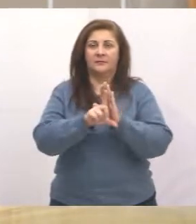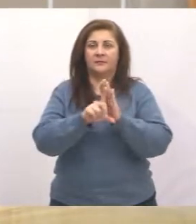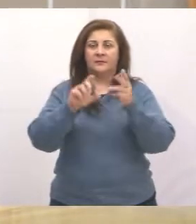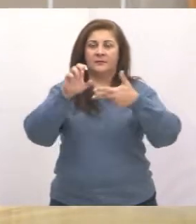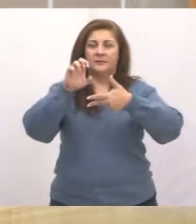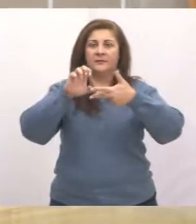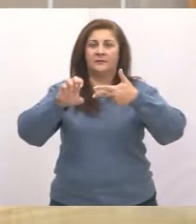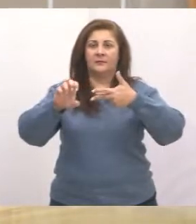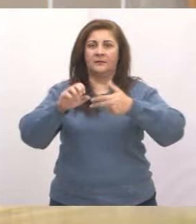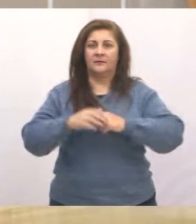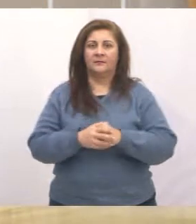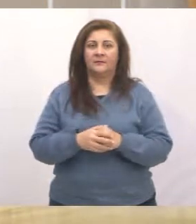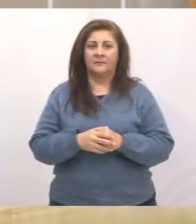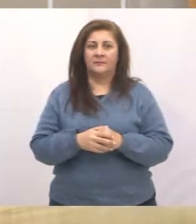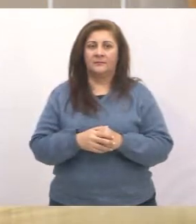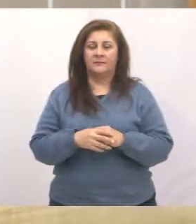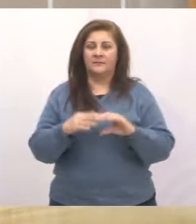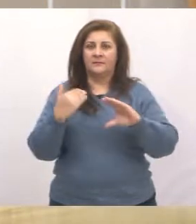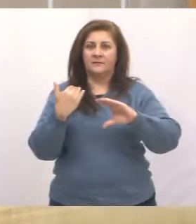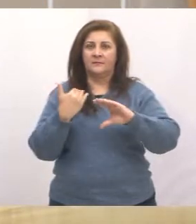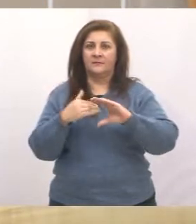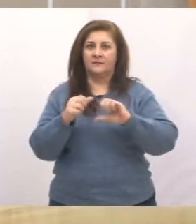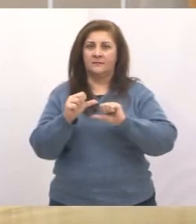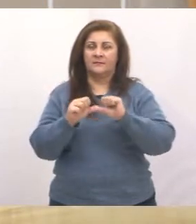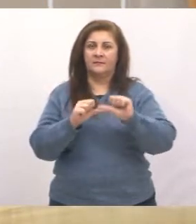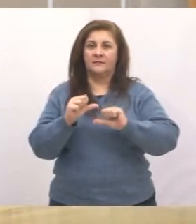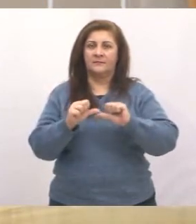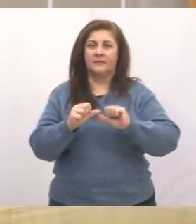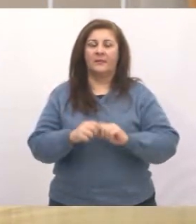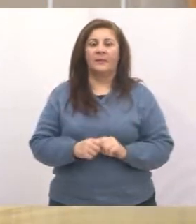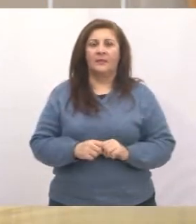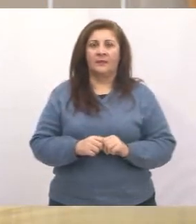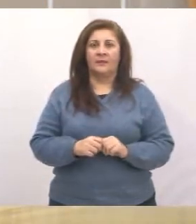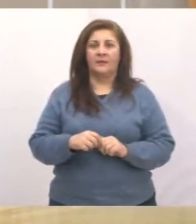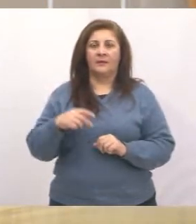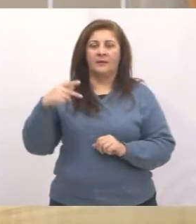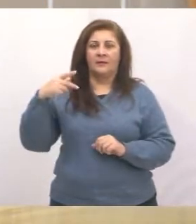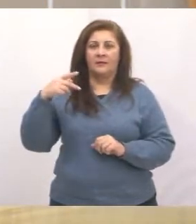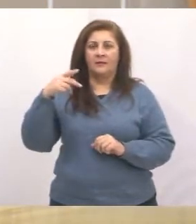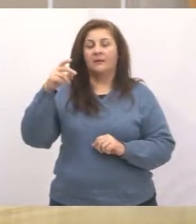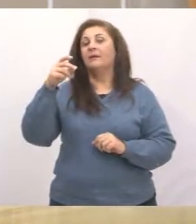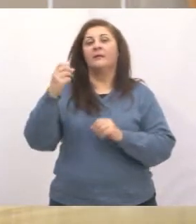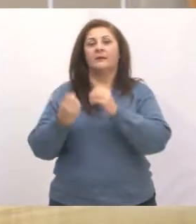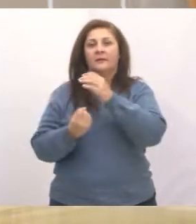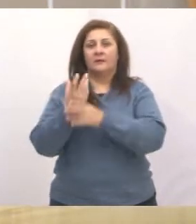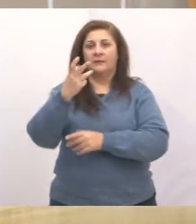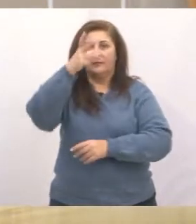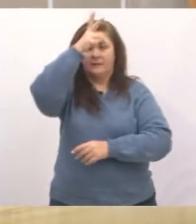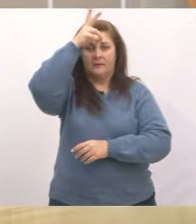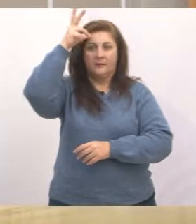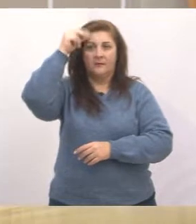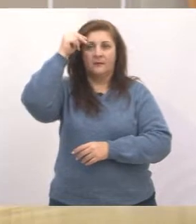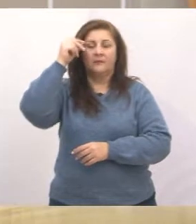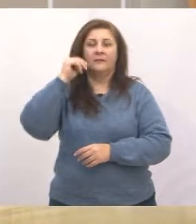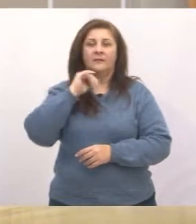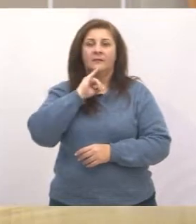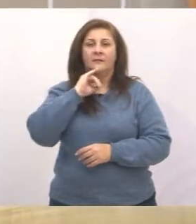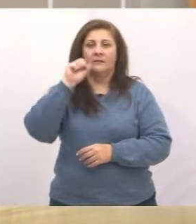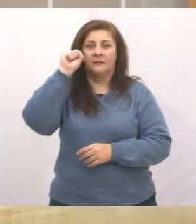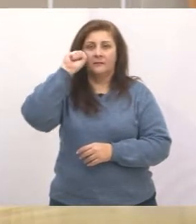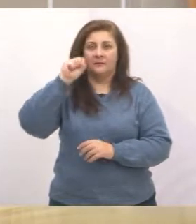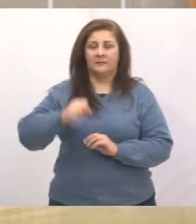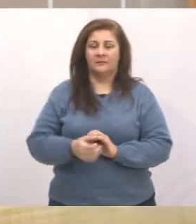Executivo com mensagem modificativa. Autoria: Prefeito Municipal Isaías José de